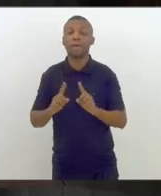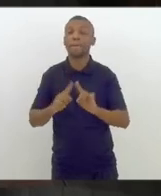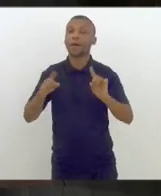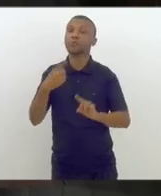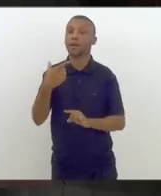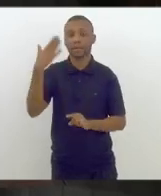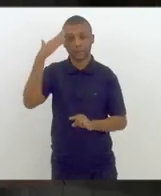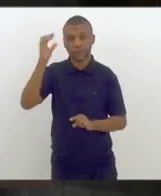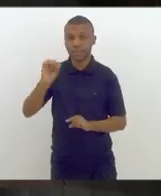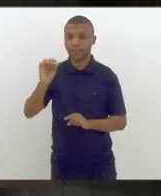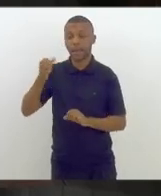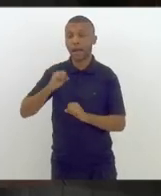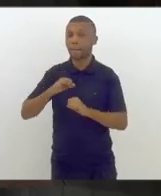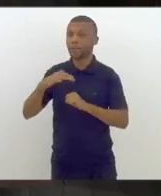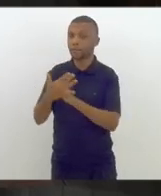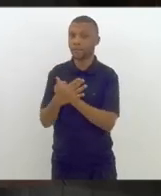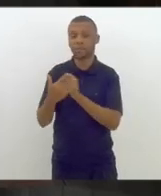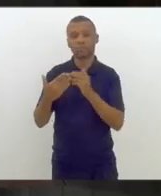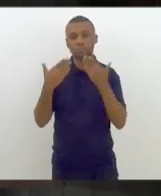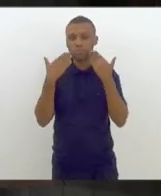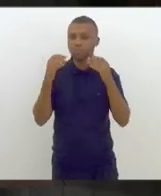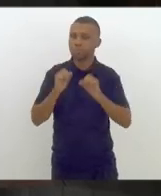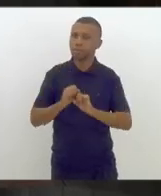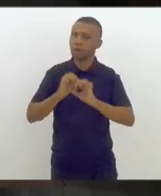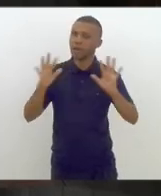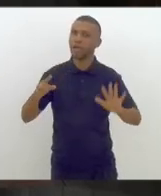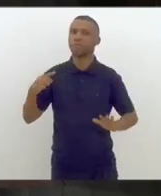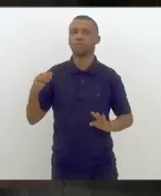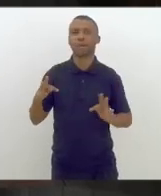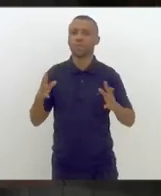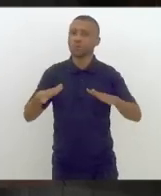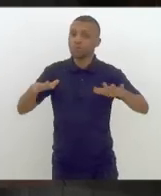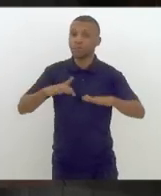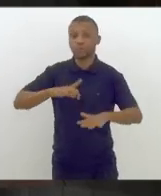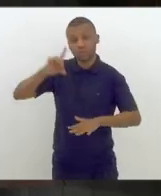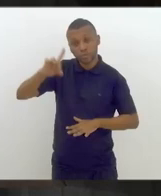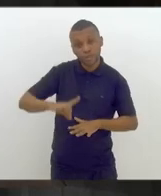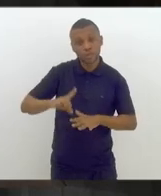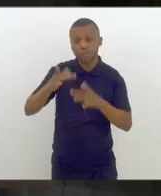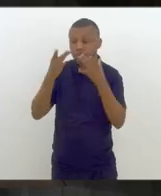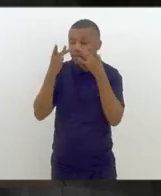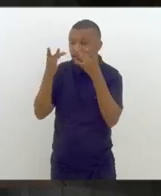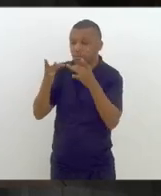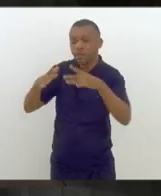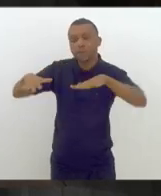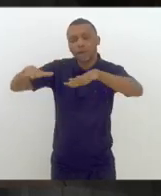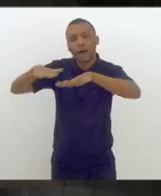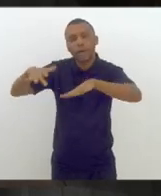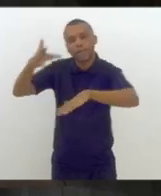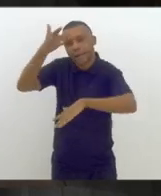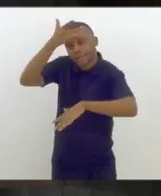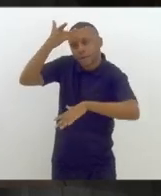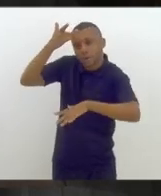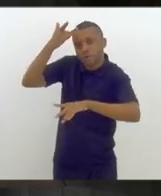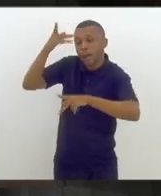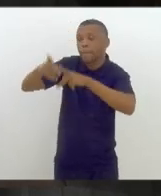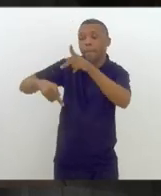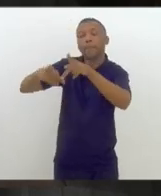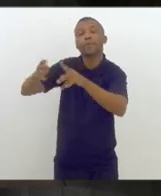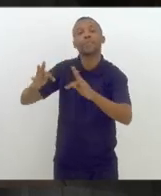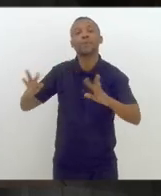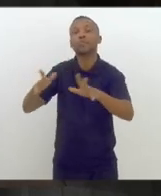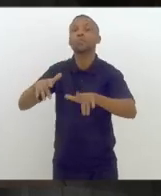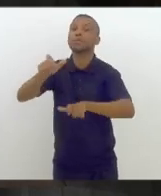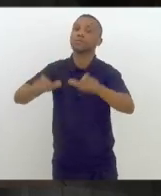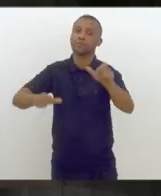e a pandemia deixou isso muito nítido para todo mundo, que o direito à atenção na saúde mental é para toda a população. E aí é